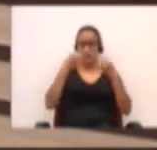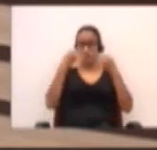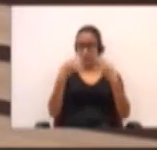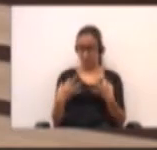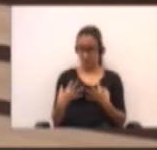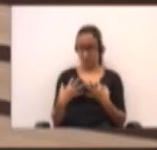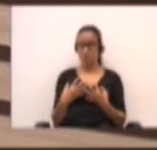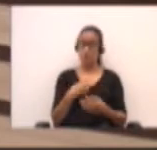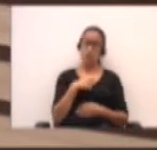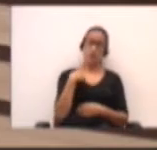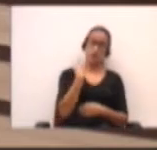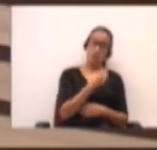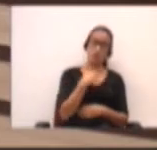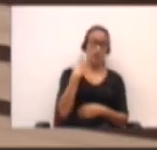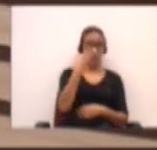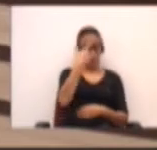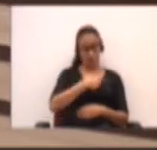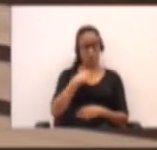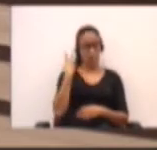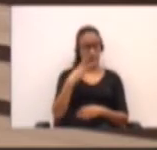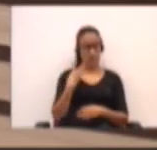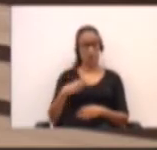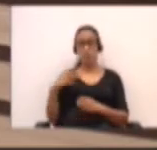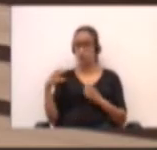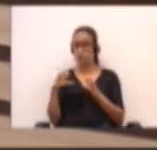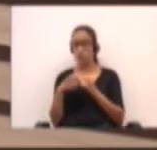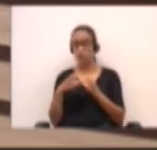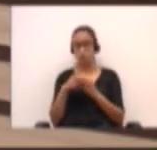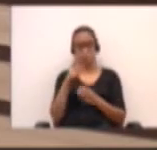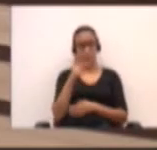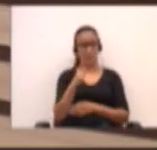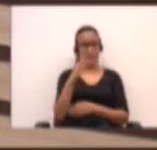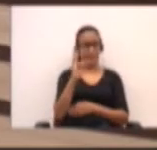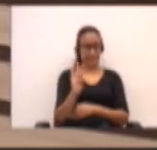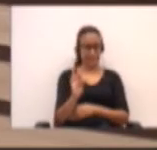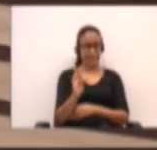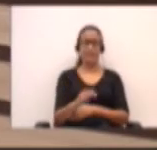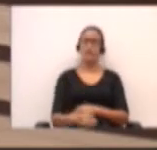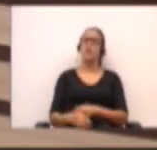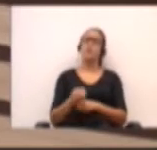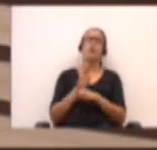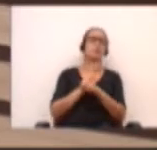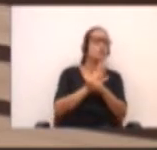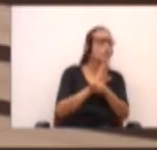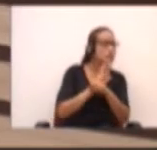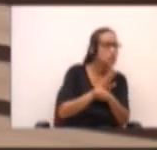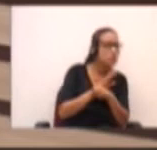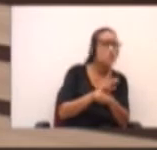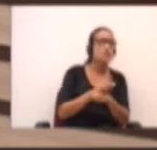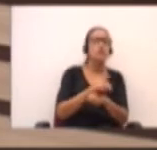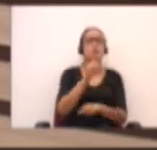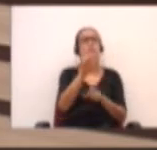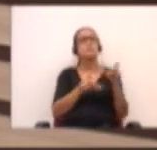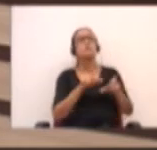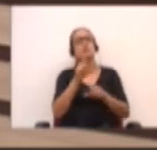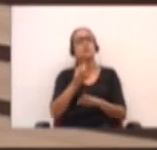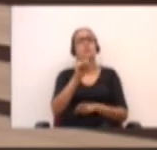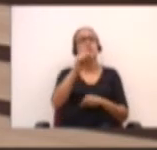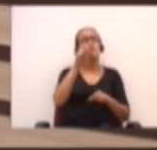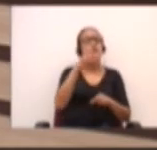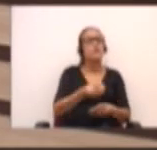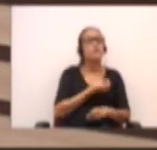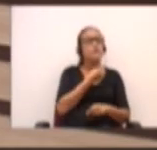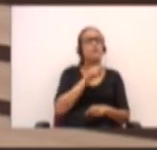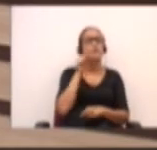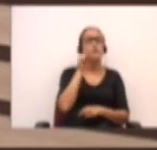dos Trabalhadores, vem acompanhando os trabalhadores do Movimento Sem Terra, MST, do acampamento Elizabeth Teixeira, situado no Horto